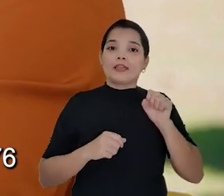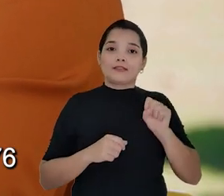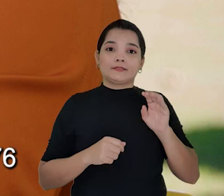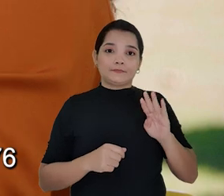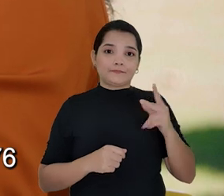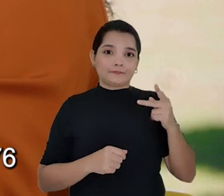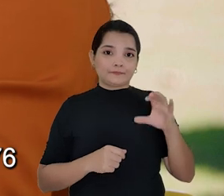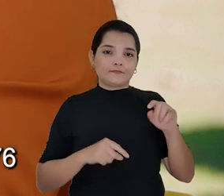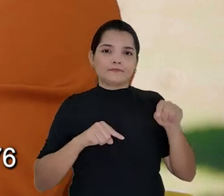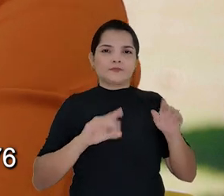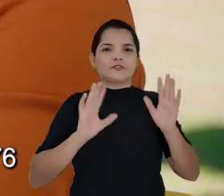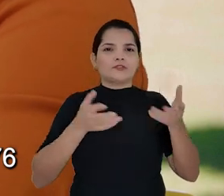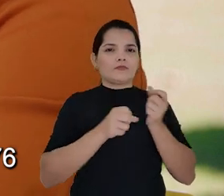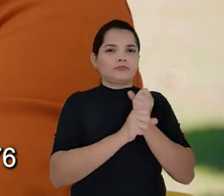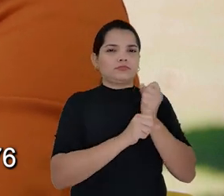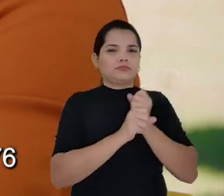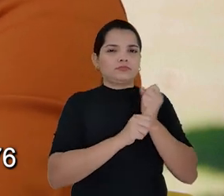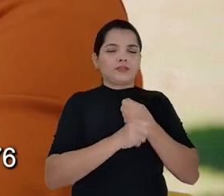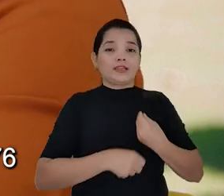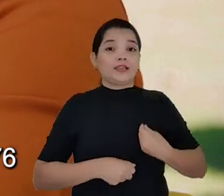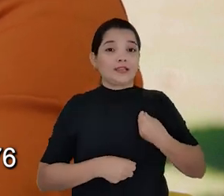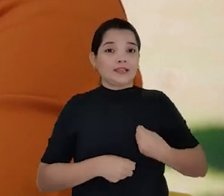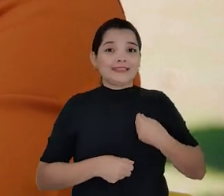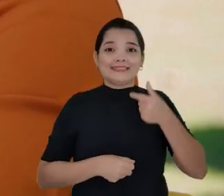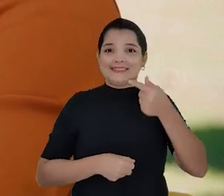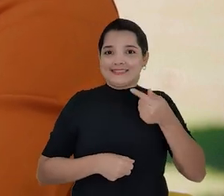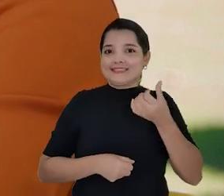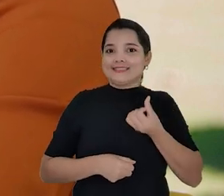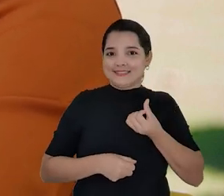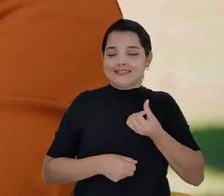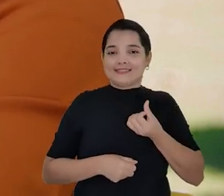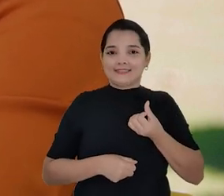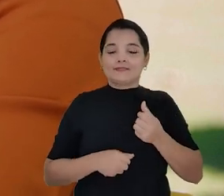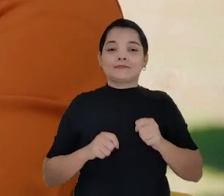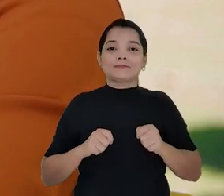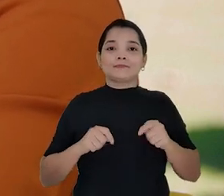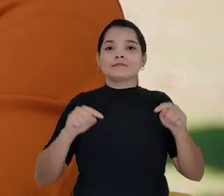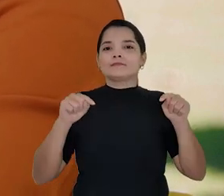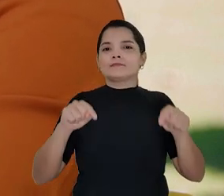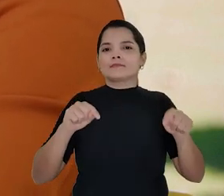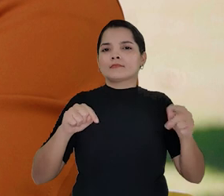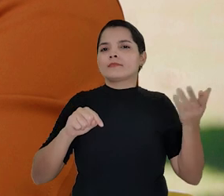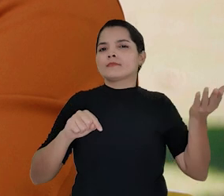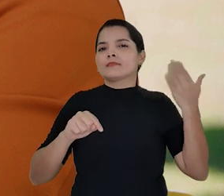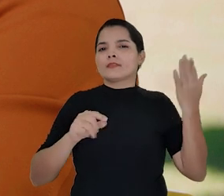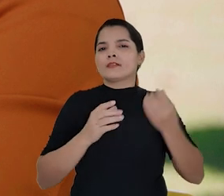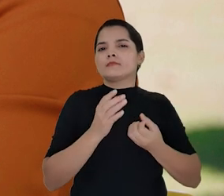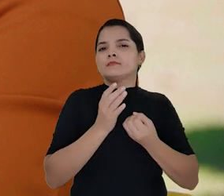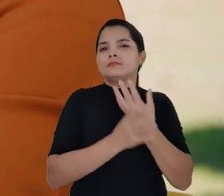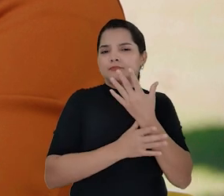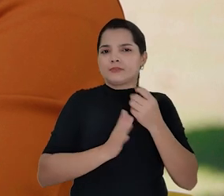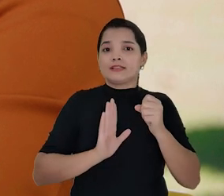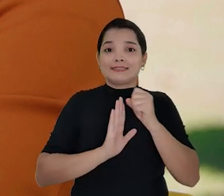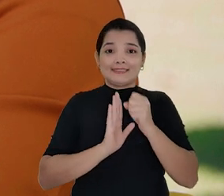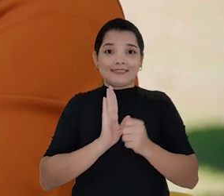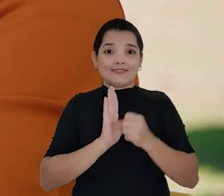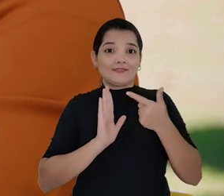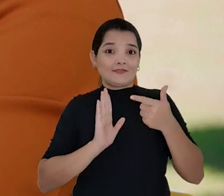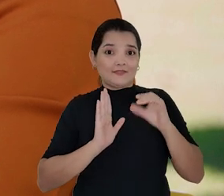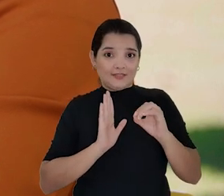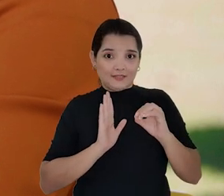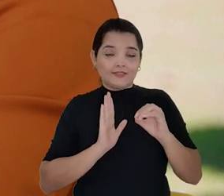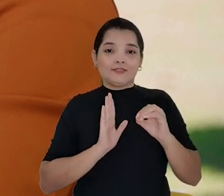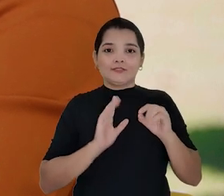uma senhora né Tem 76 anos de existência ela foi constituída ainda no